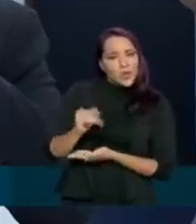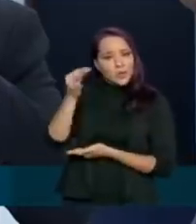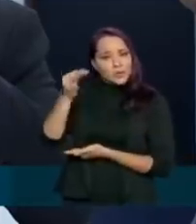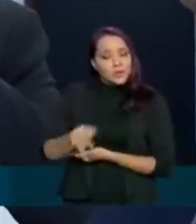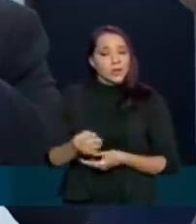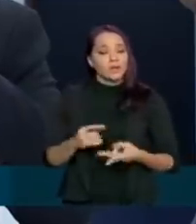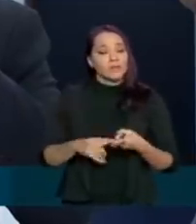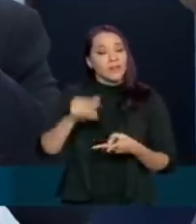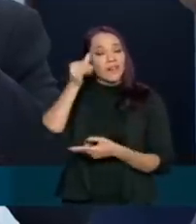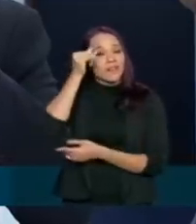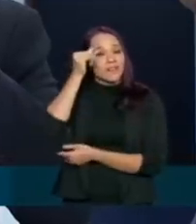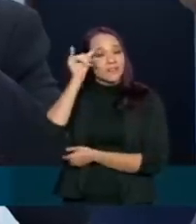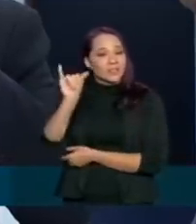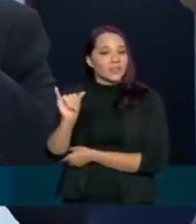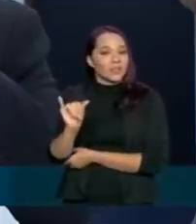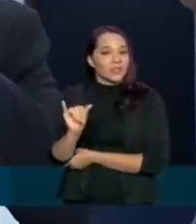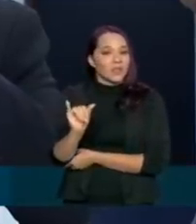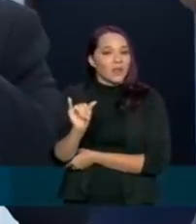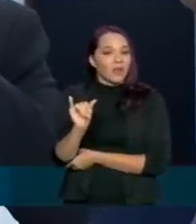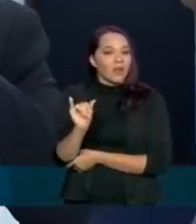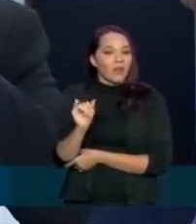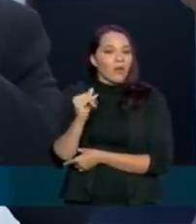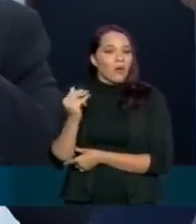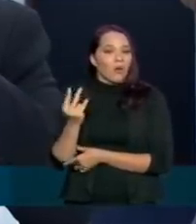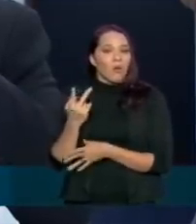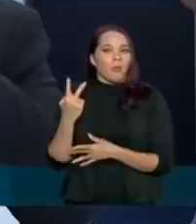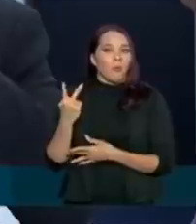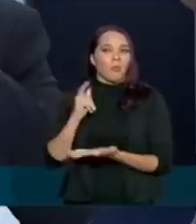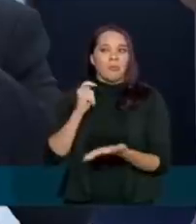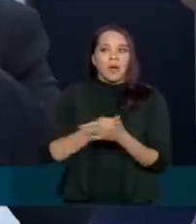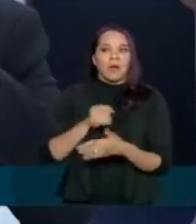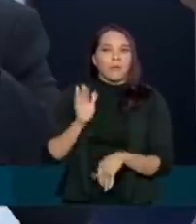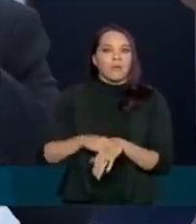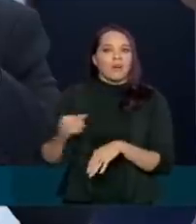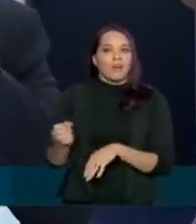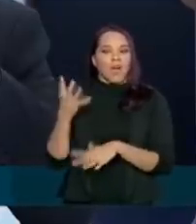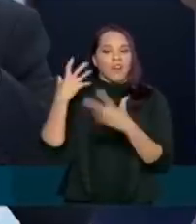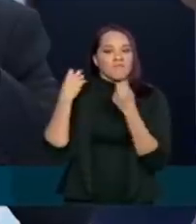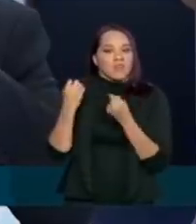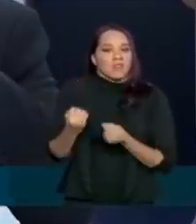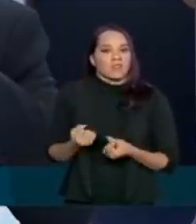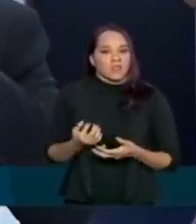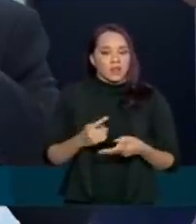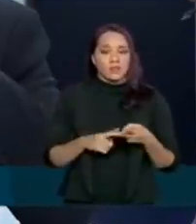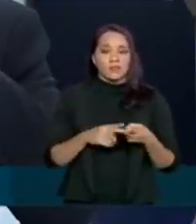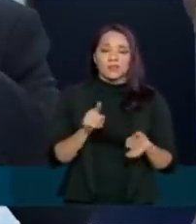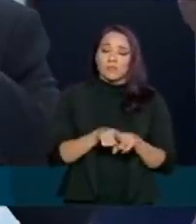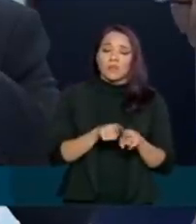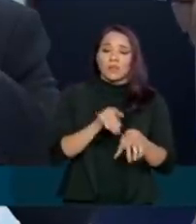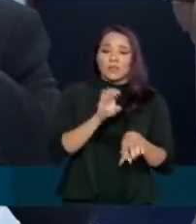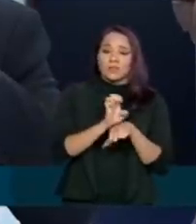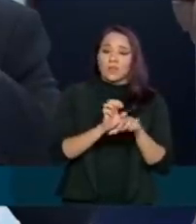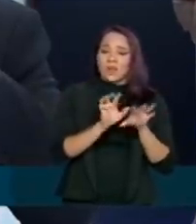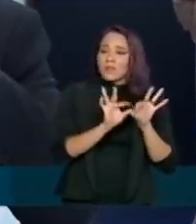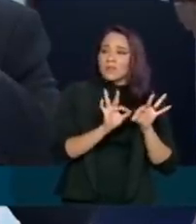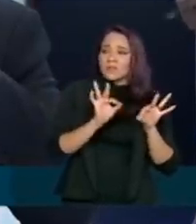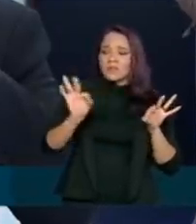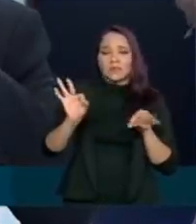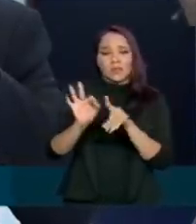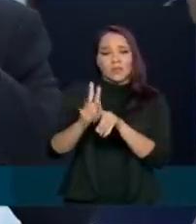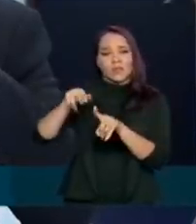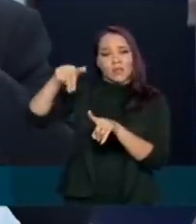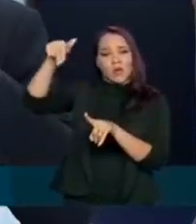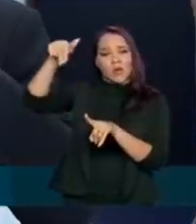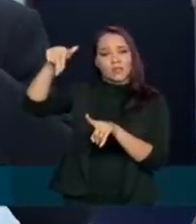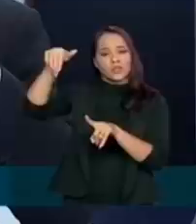efeito de evitar o sobrepreço, para efeito de estados mais afastados no Norte e Nordeste,